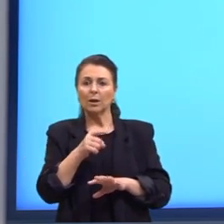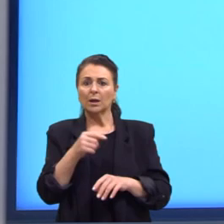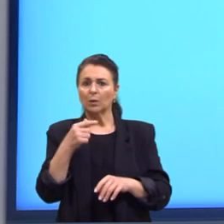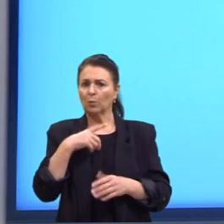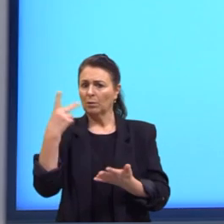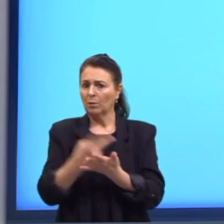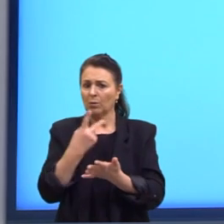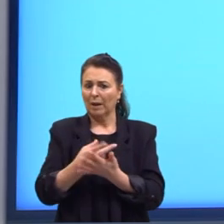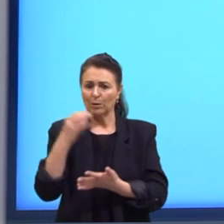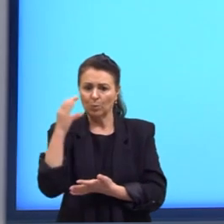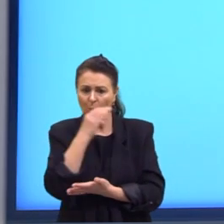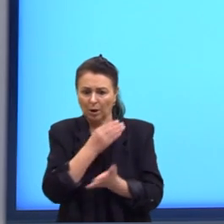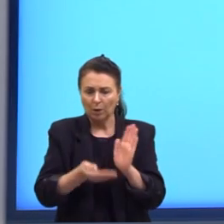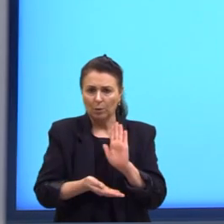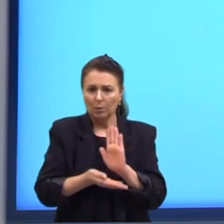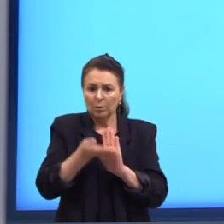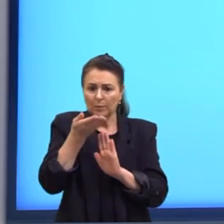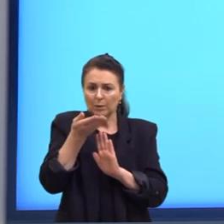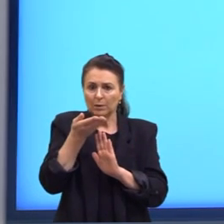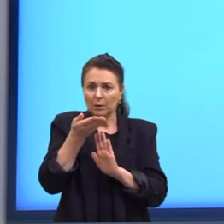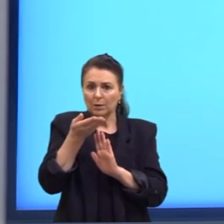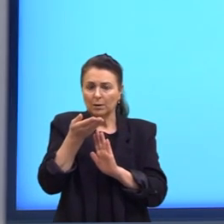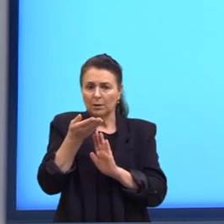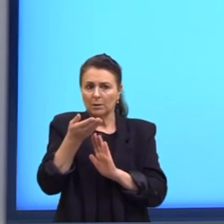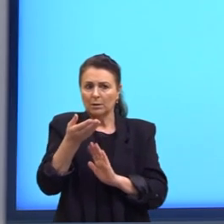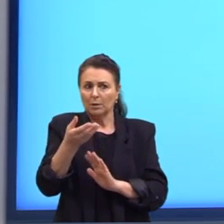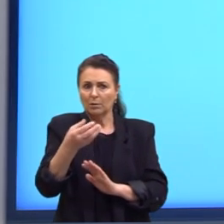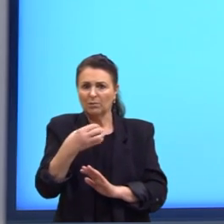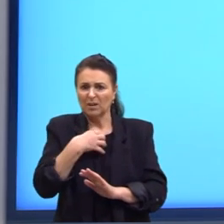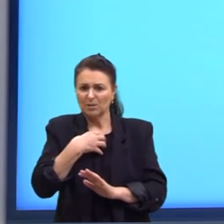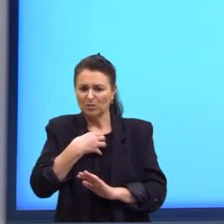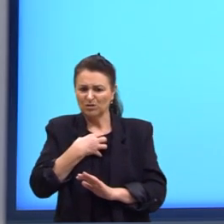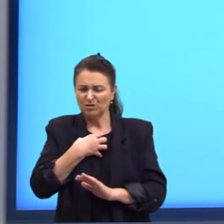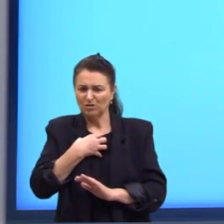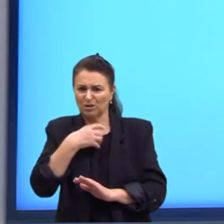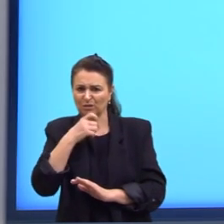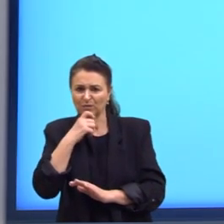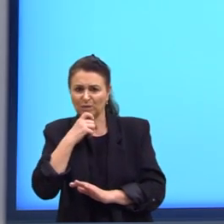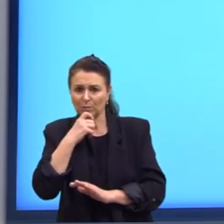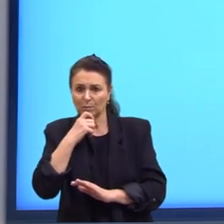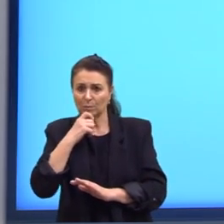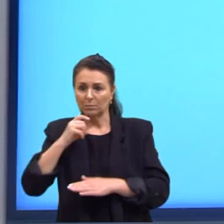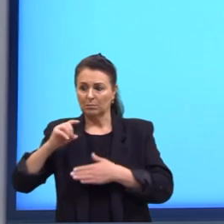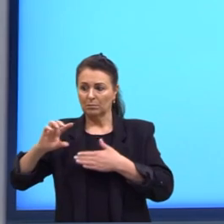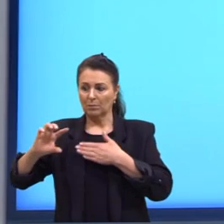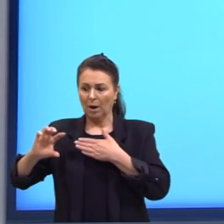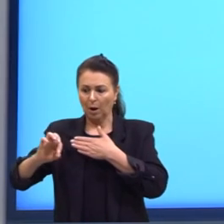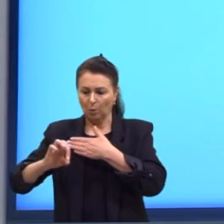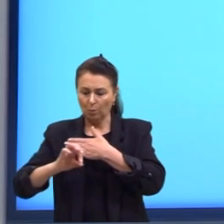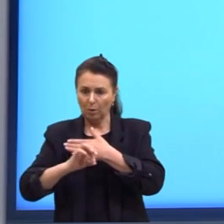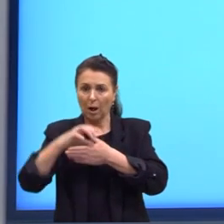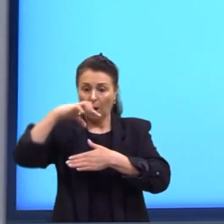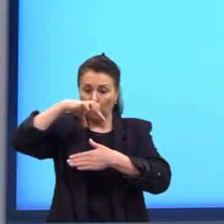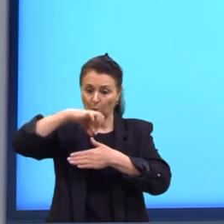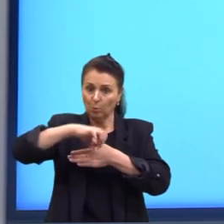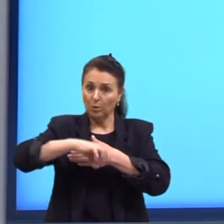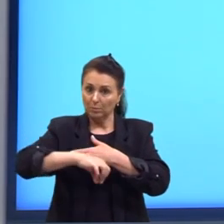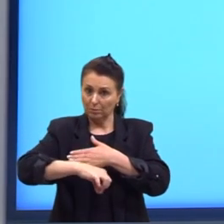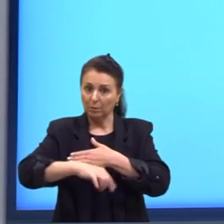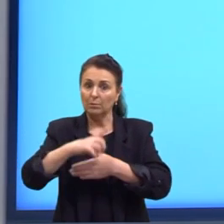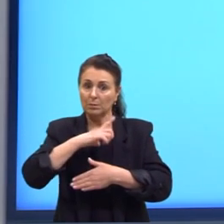aumenta o que faz com que sintamos frio a coesão tá funcionando a gente tem ali né